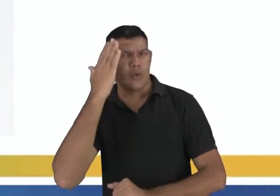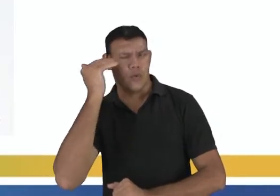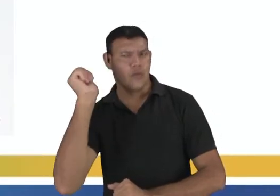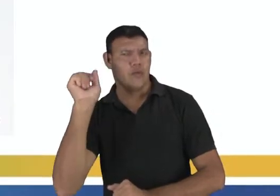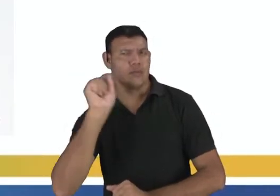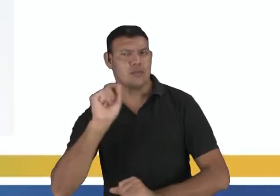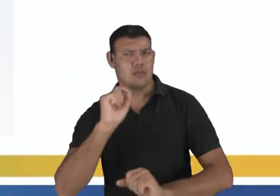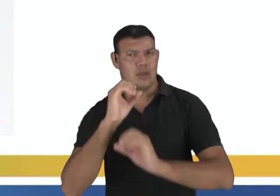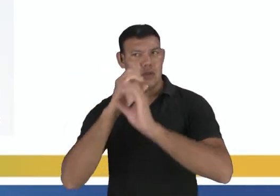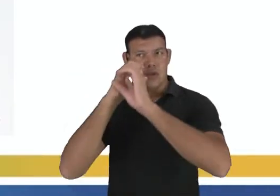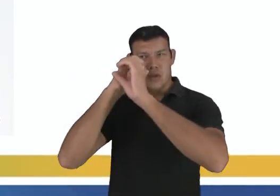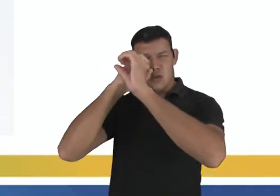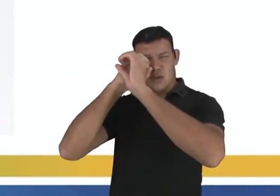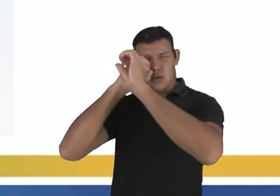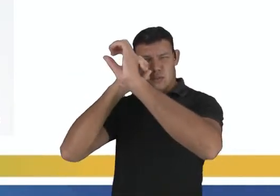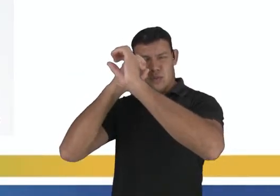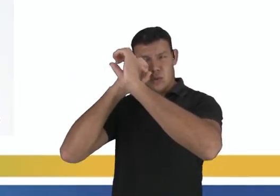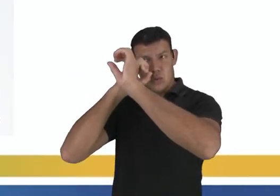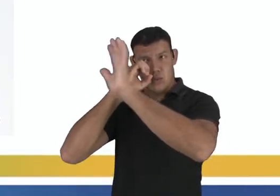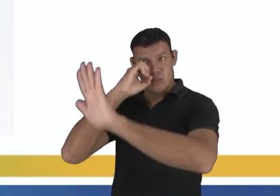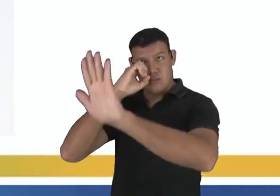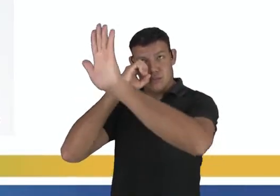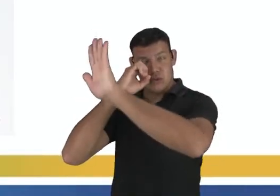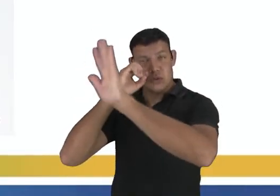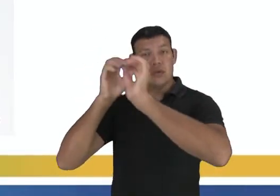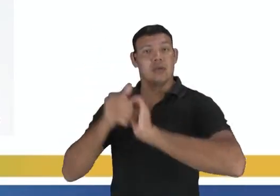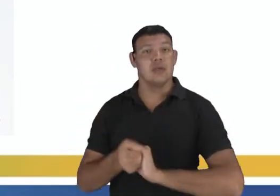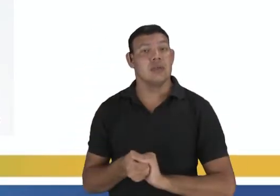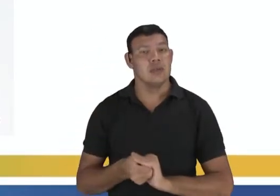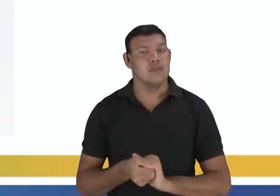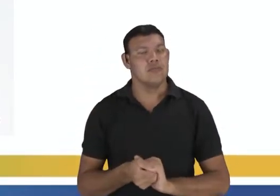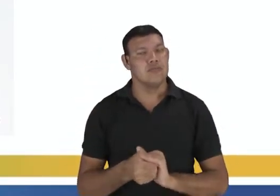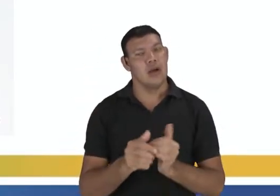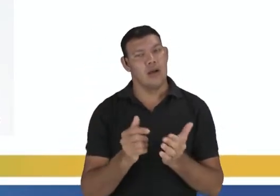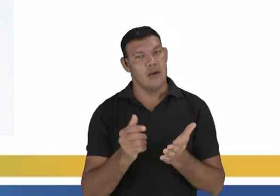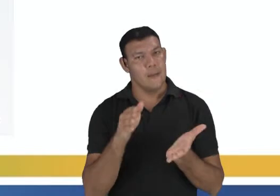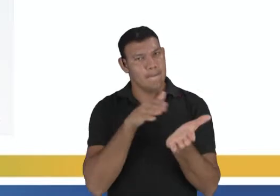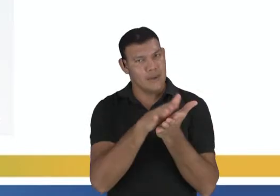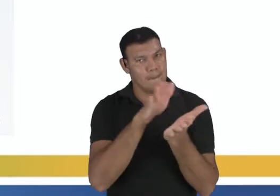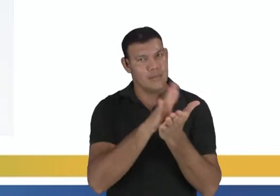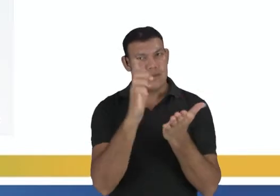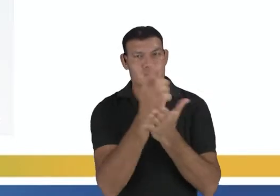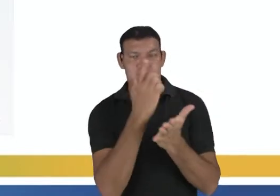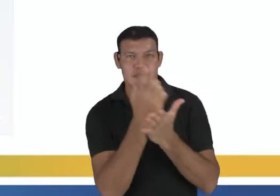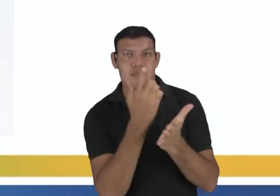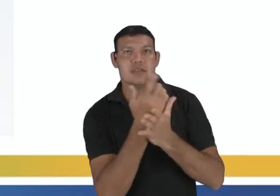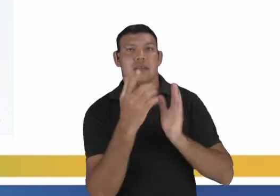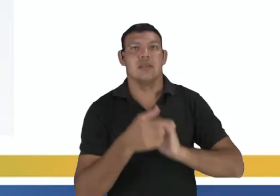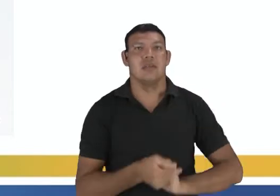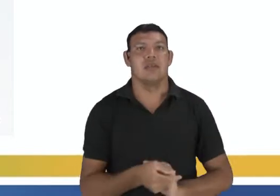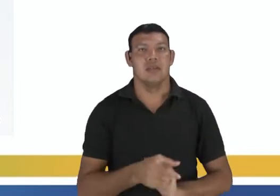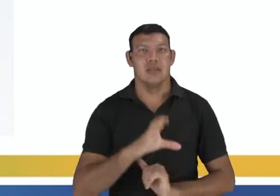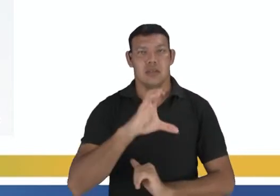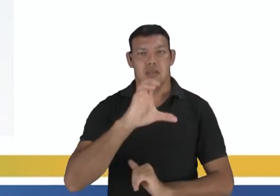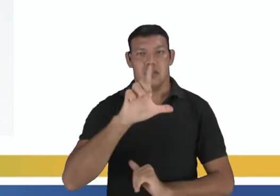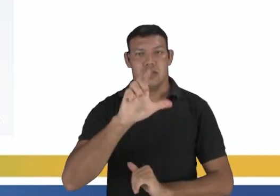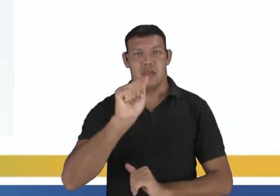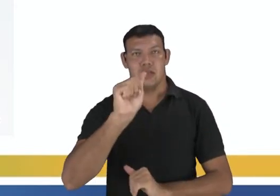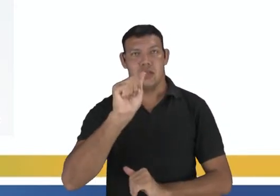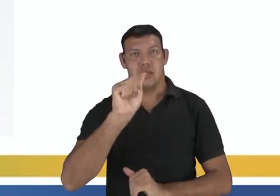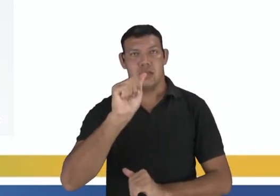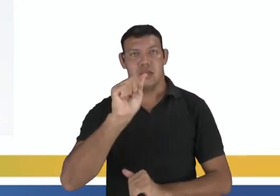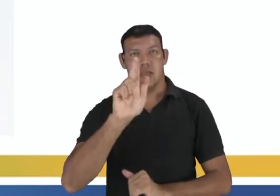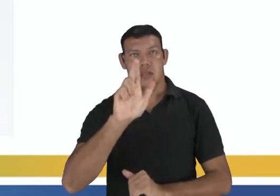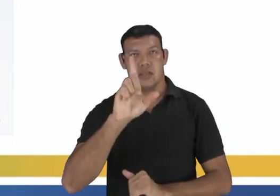um astrônomo e ele publicou vários materiais, dentre eles o livro Almagesto, e trazia